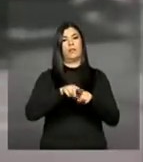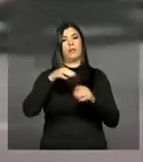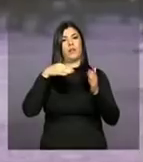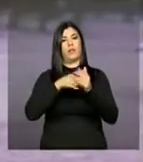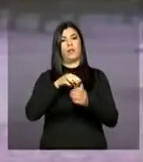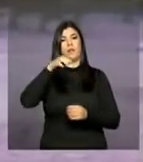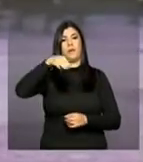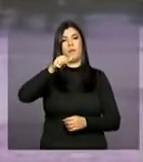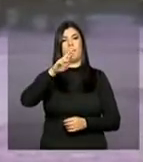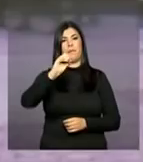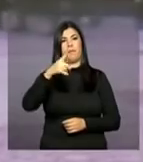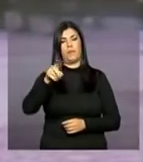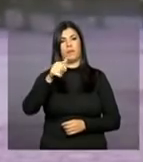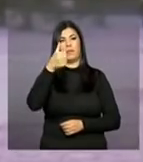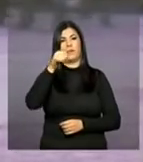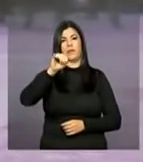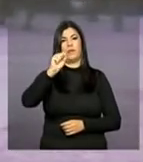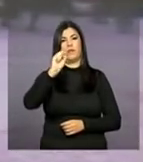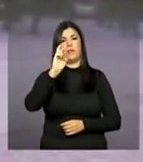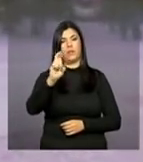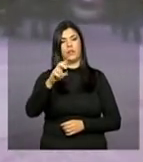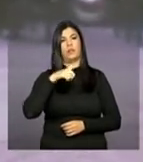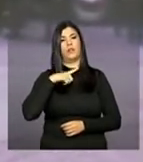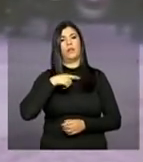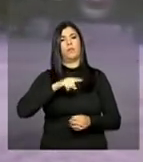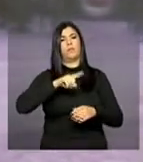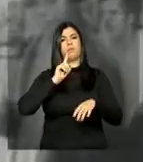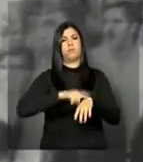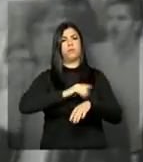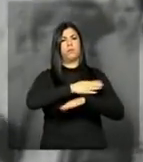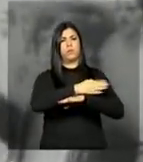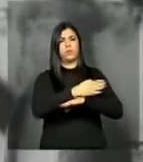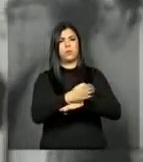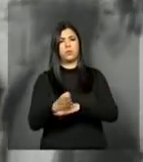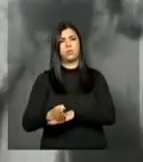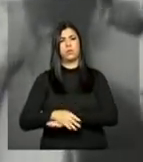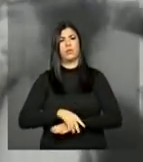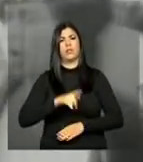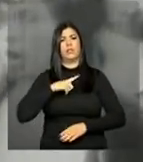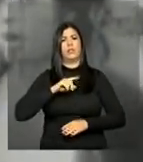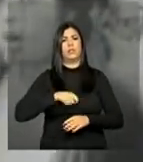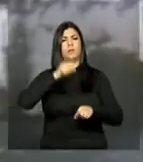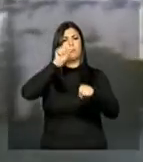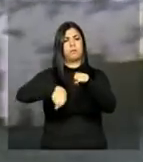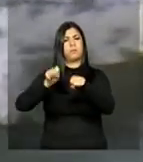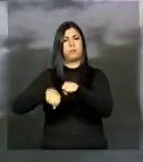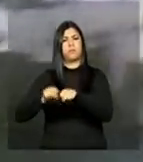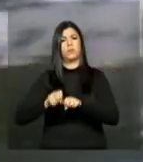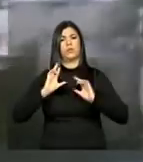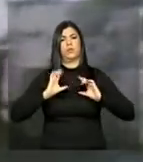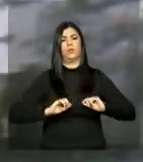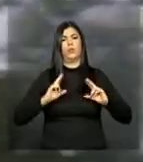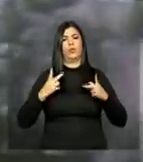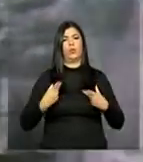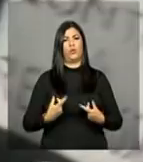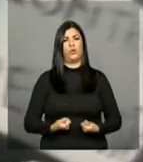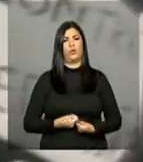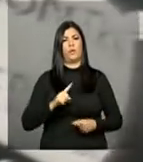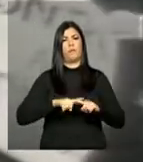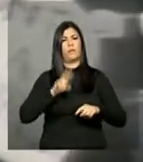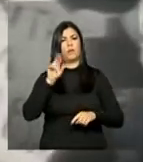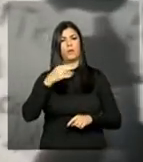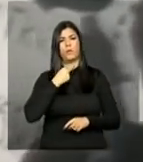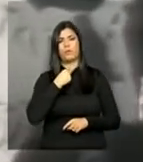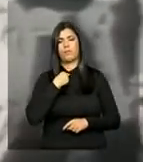1985 um período marcado por violações dos Direitos Humanos histórias difíceis de serem lembradas mas que nunca